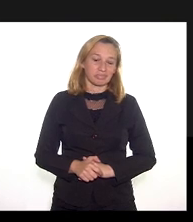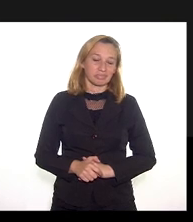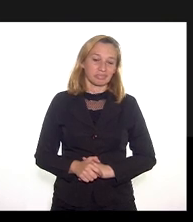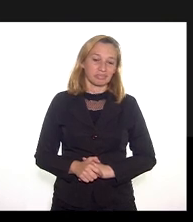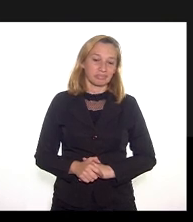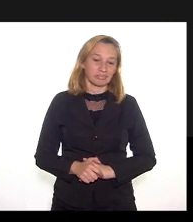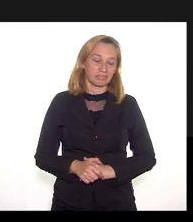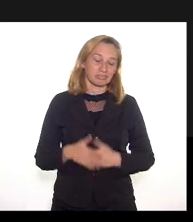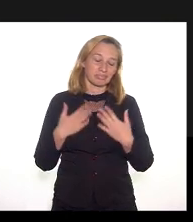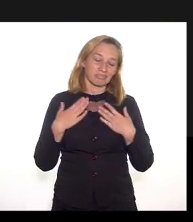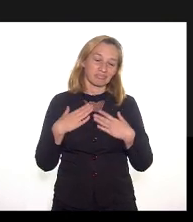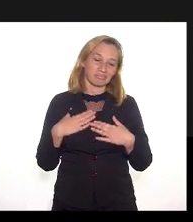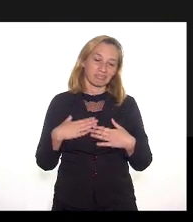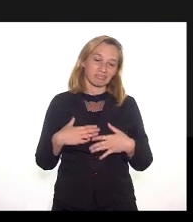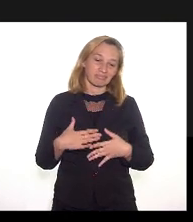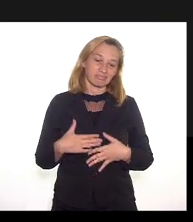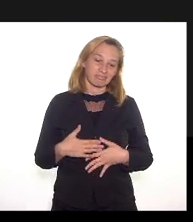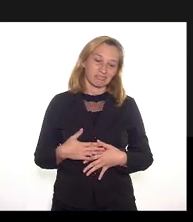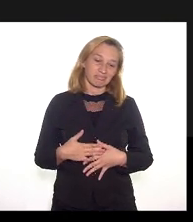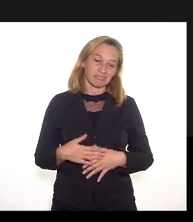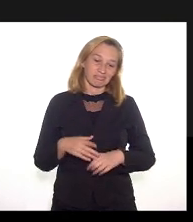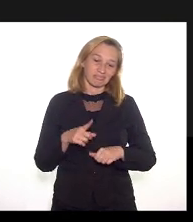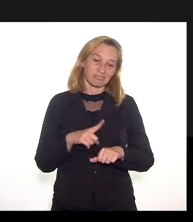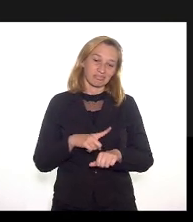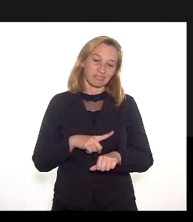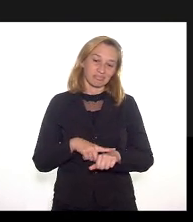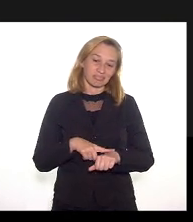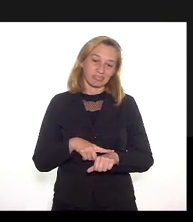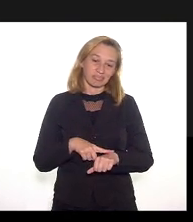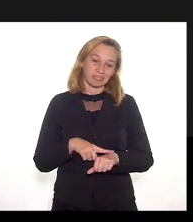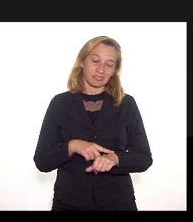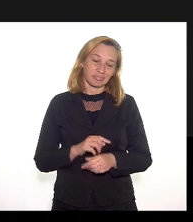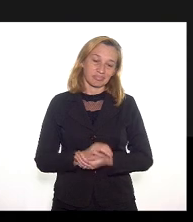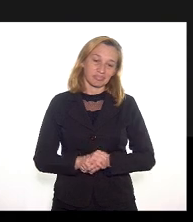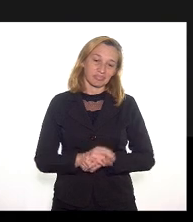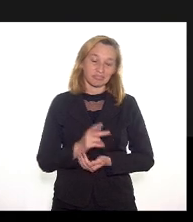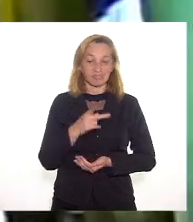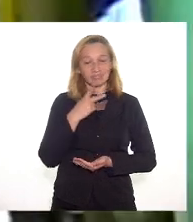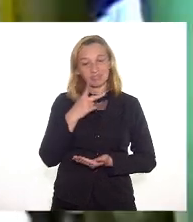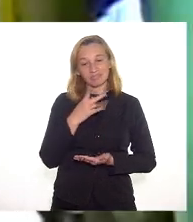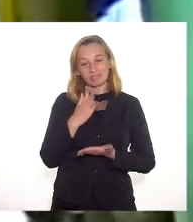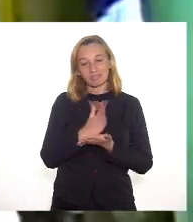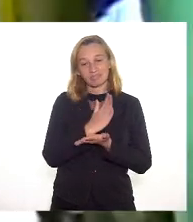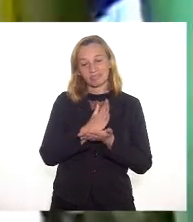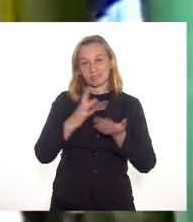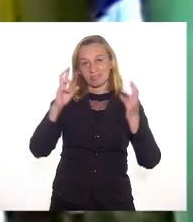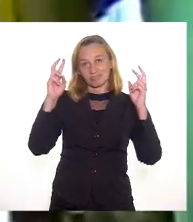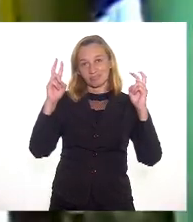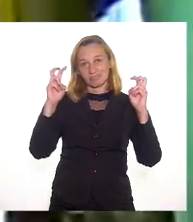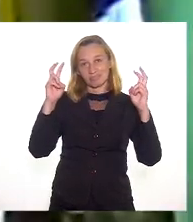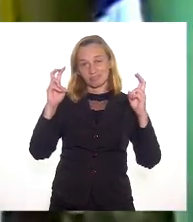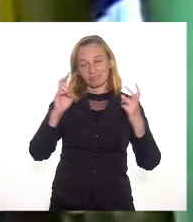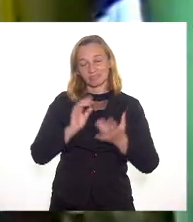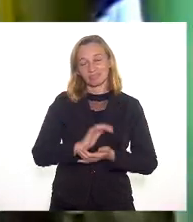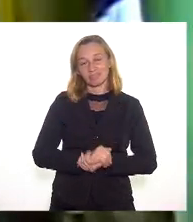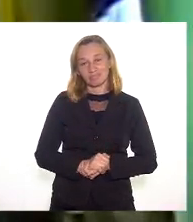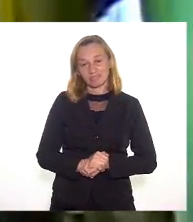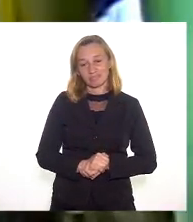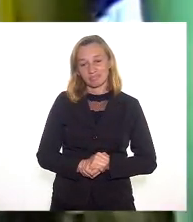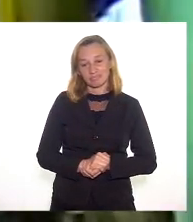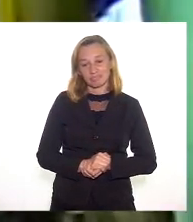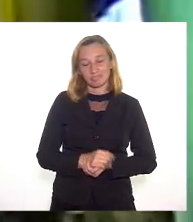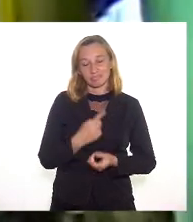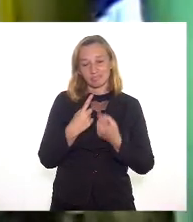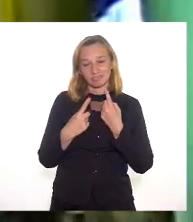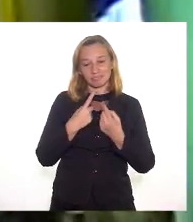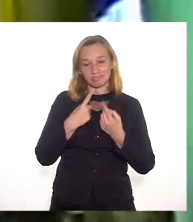muito tranquilo e, nesse momento, citar alguns temas como o que estamos efetivamente em